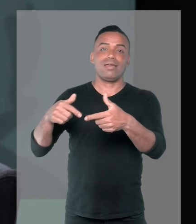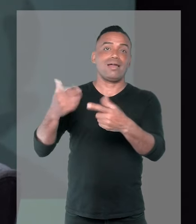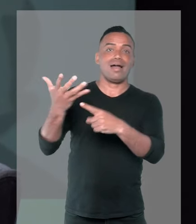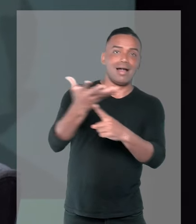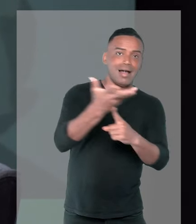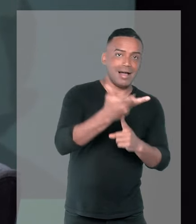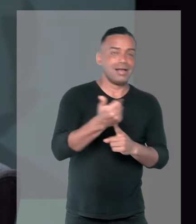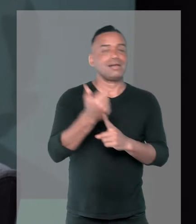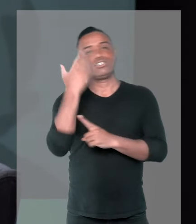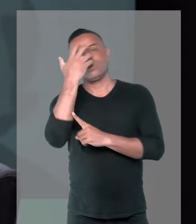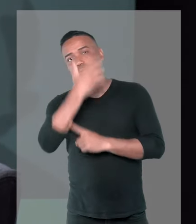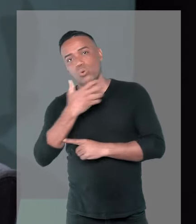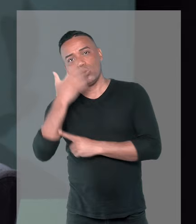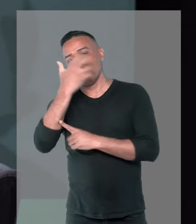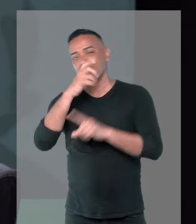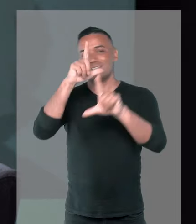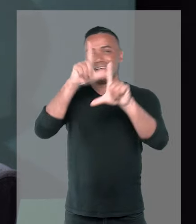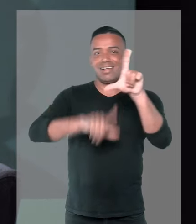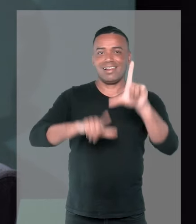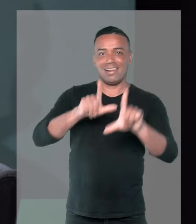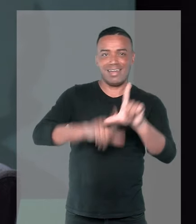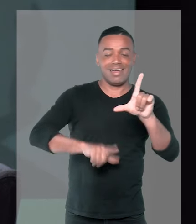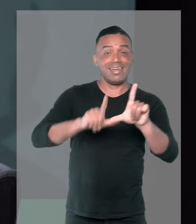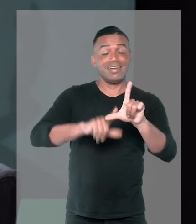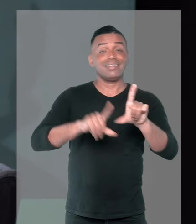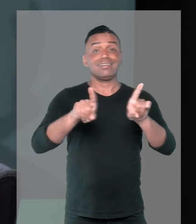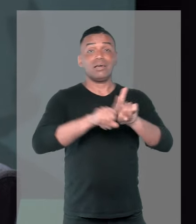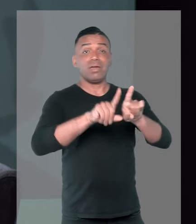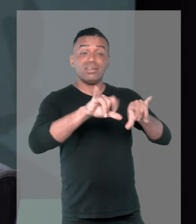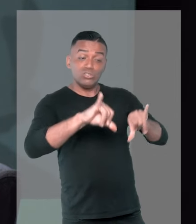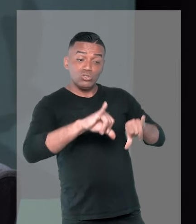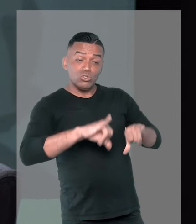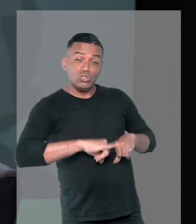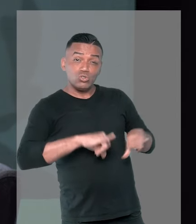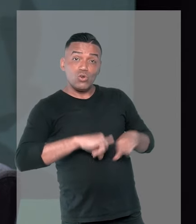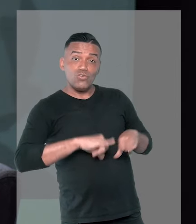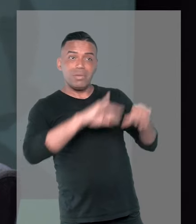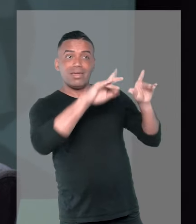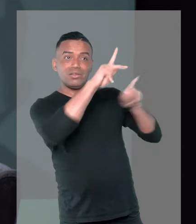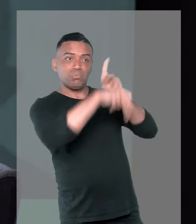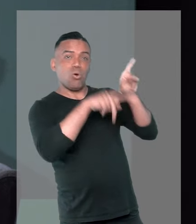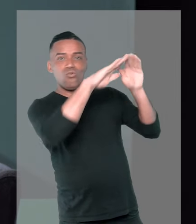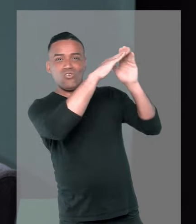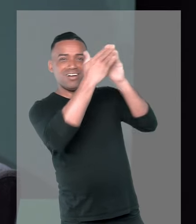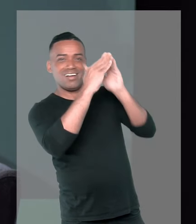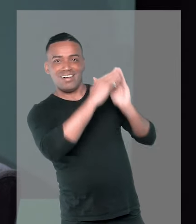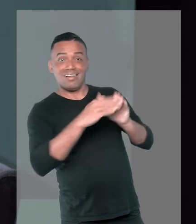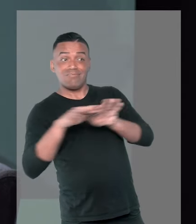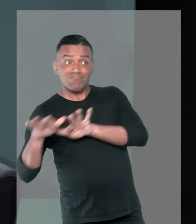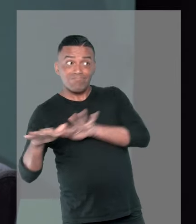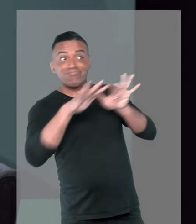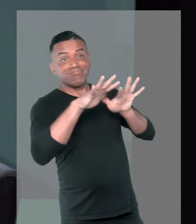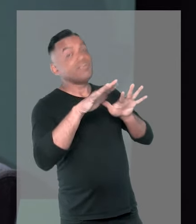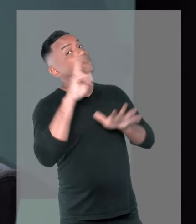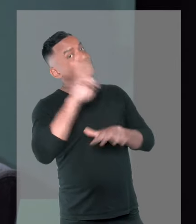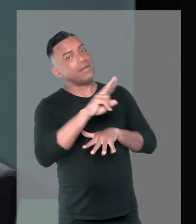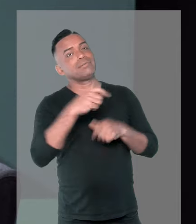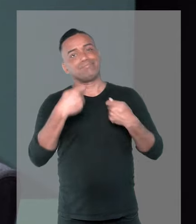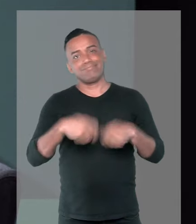estão na arte que estão nas letras e que estão no sofrimento da Periferia eh esse processo é